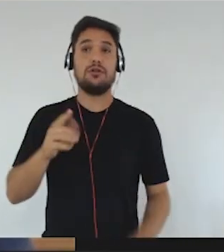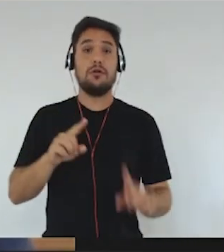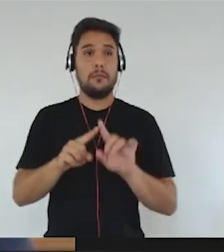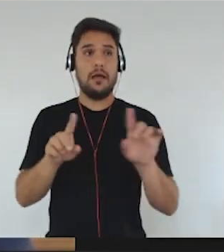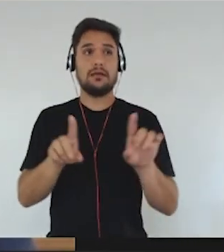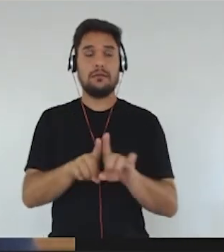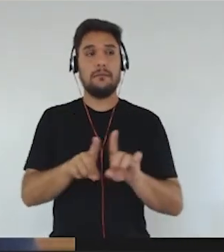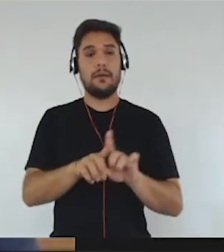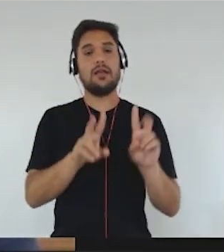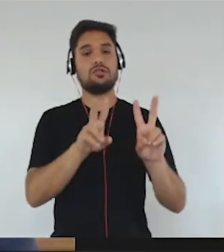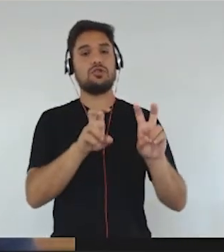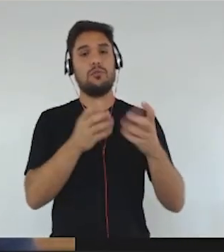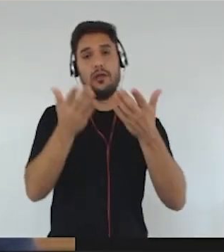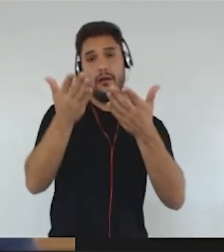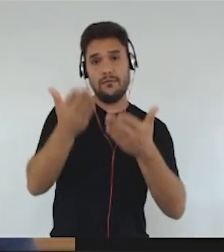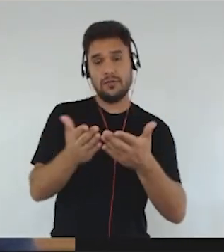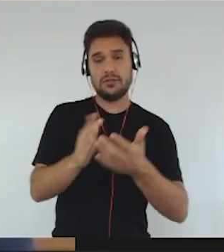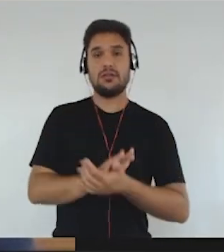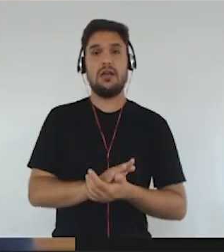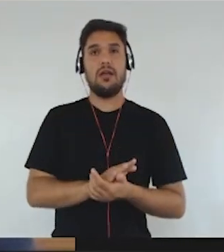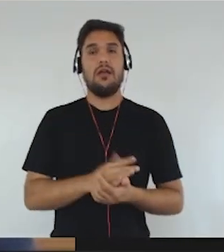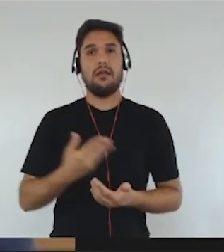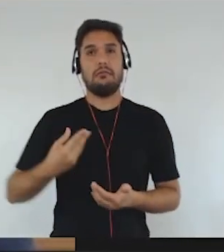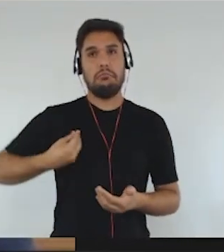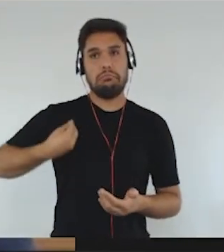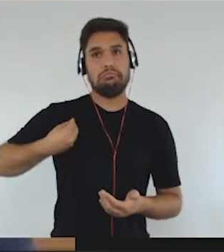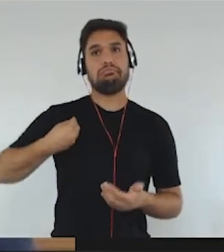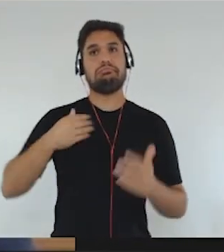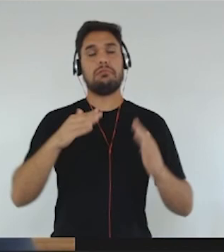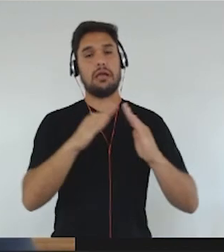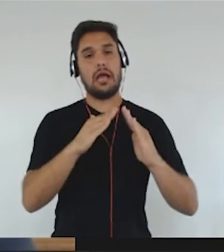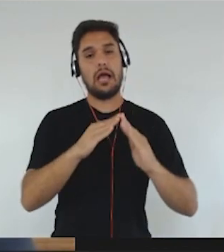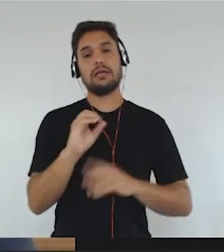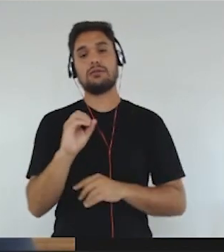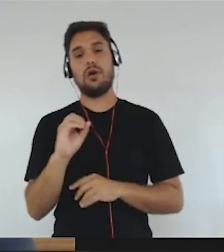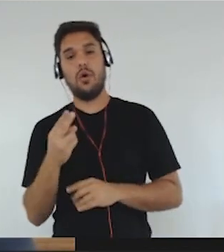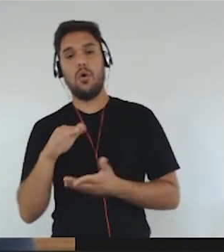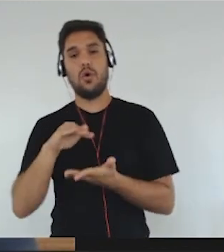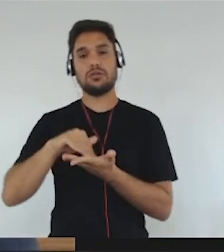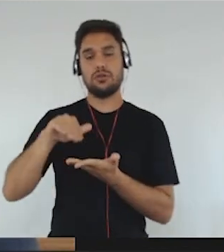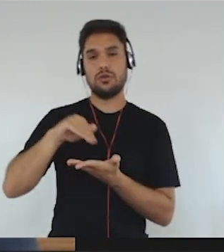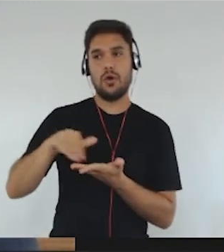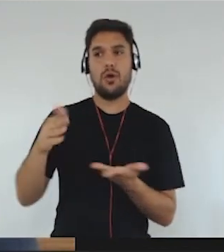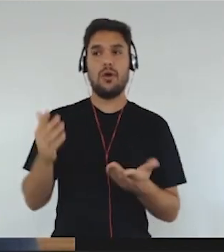mas em relação a você que se encontra em casa ou no seu escritório,